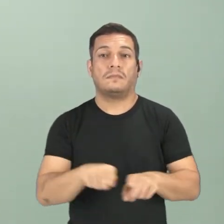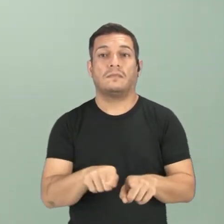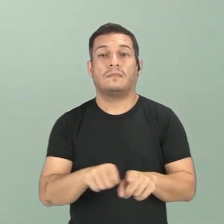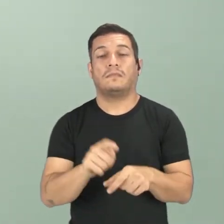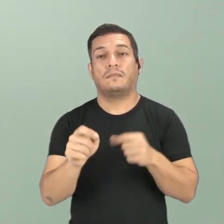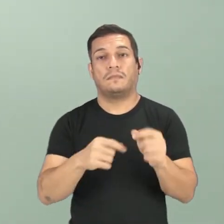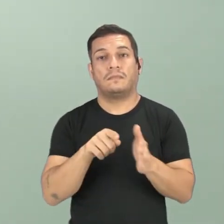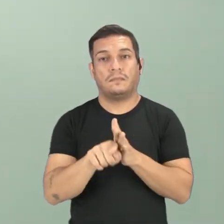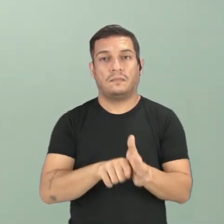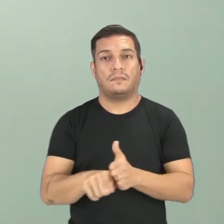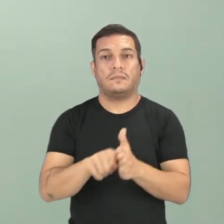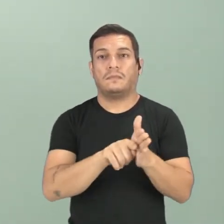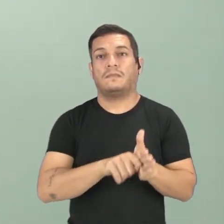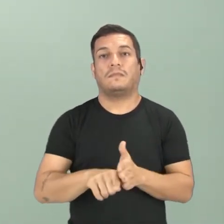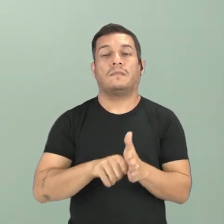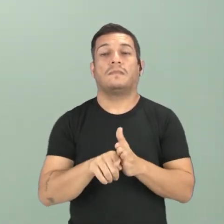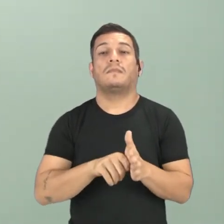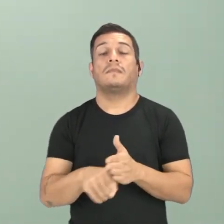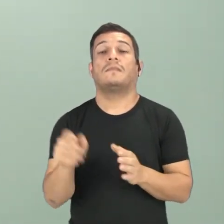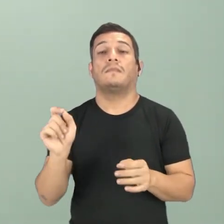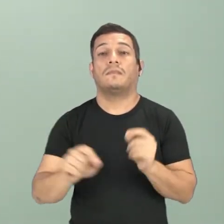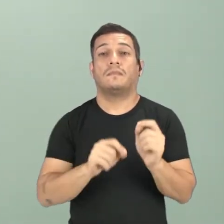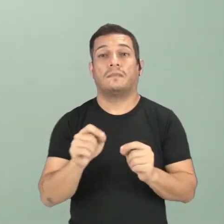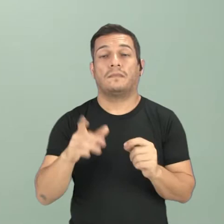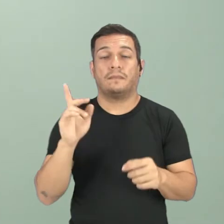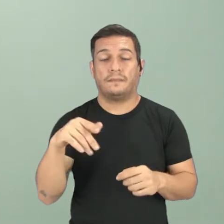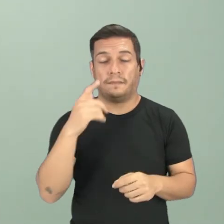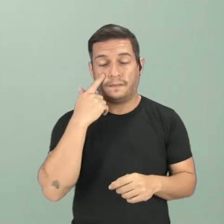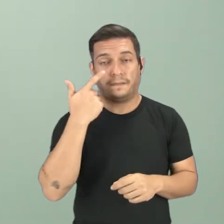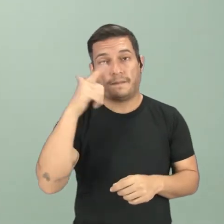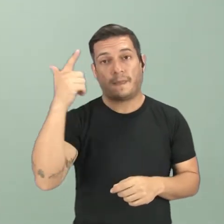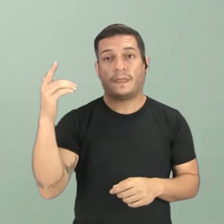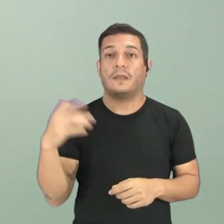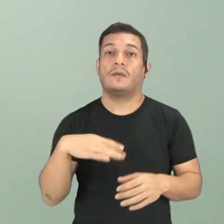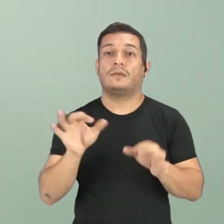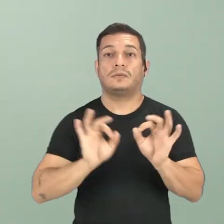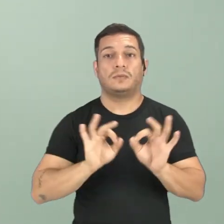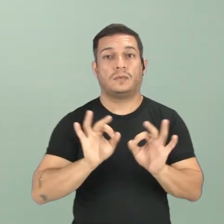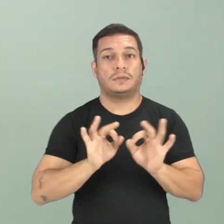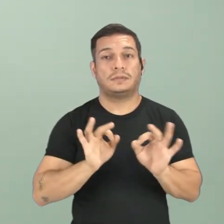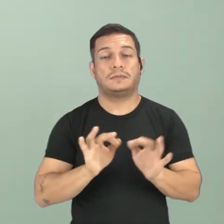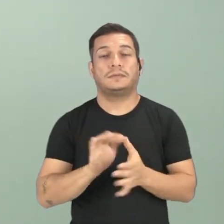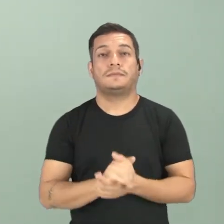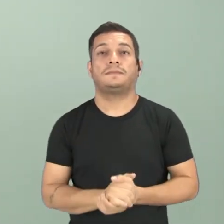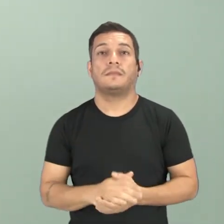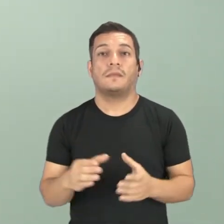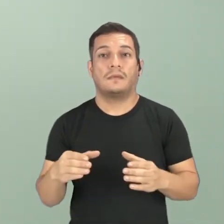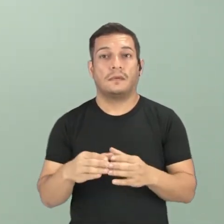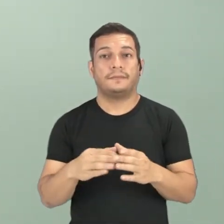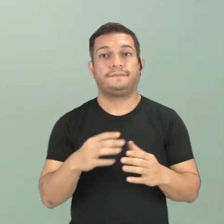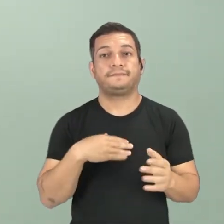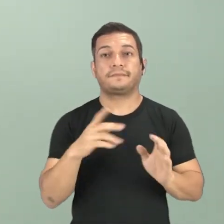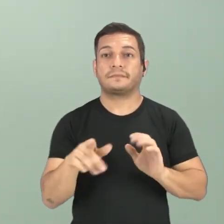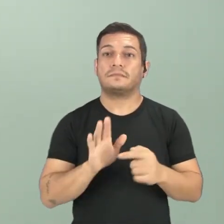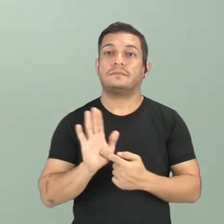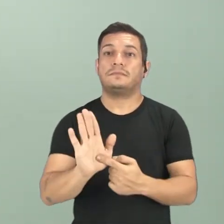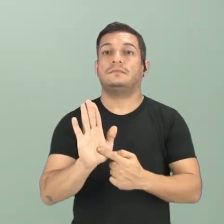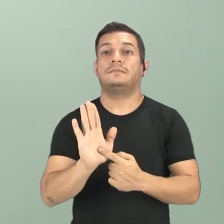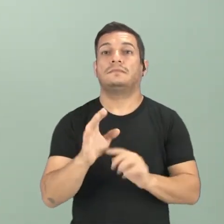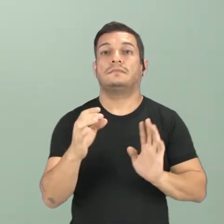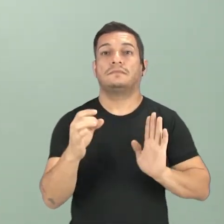estar pesquisando a respeito dessas outras organizações. Eu estou destacando